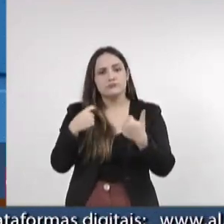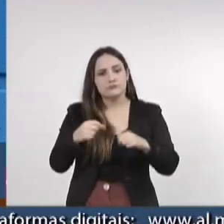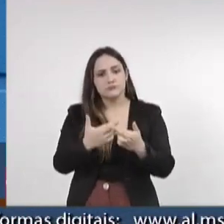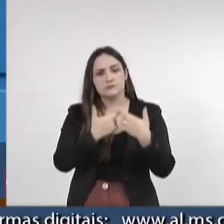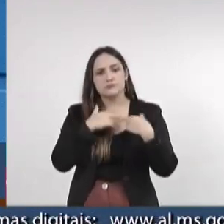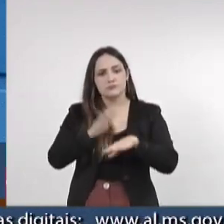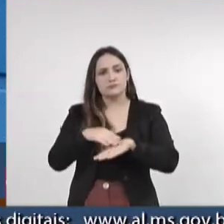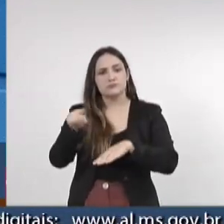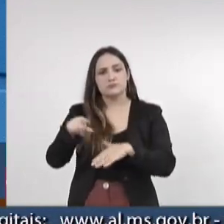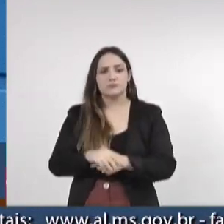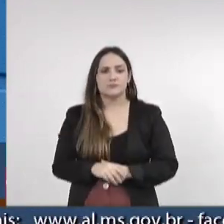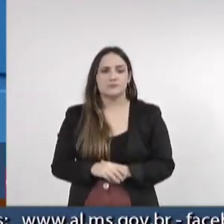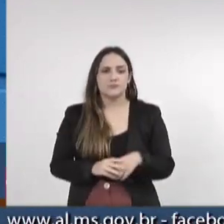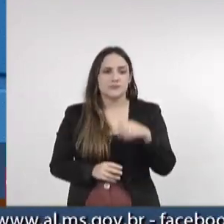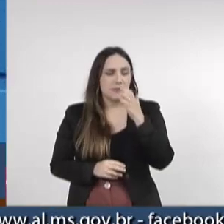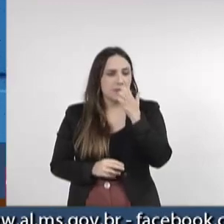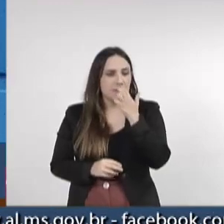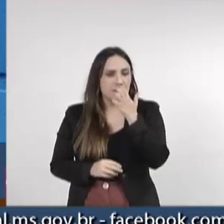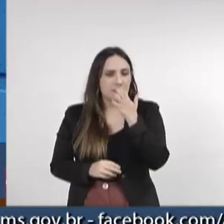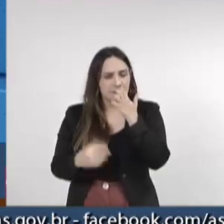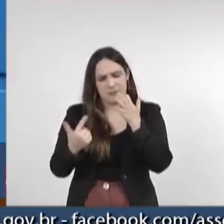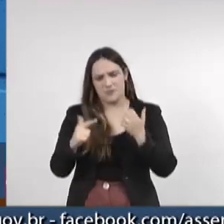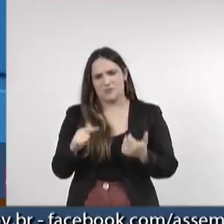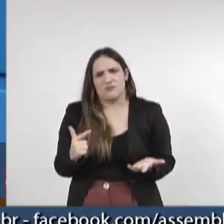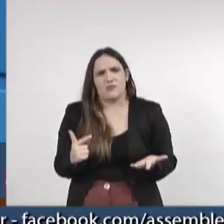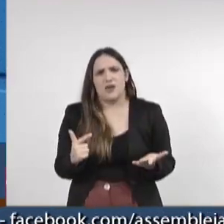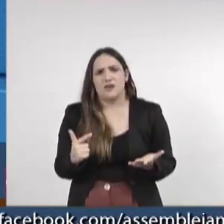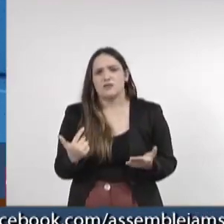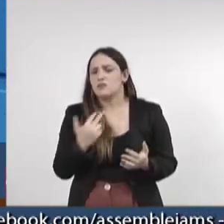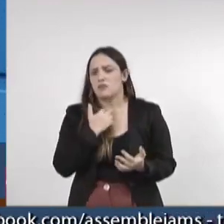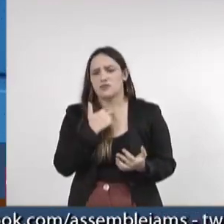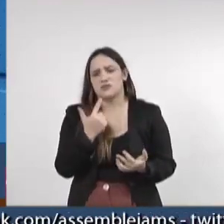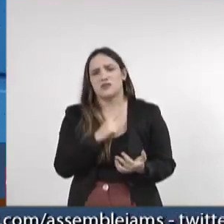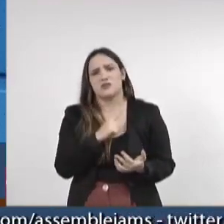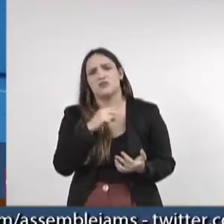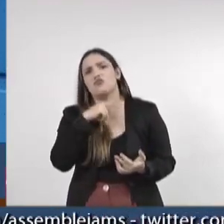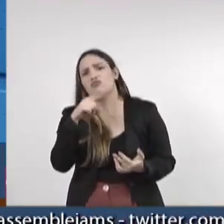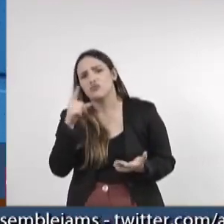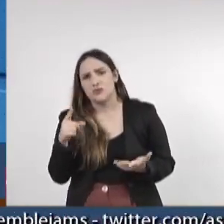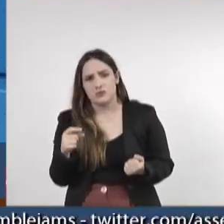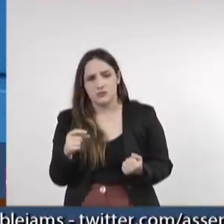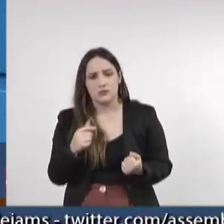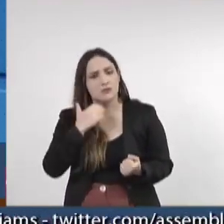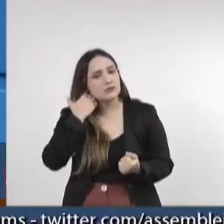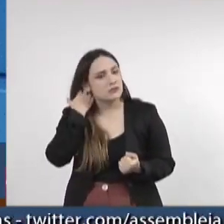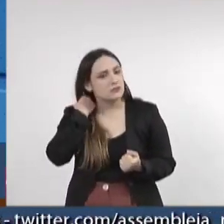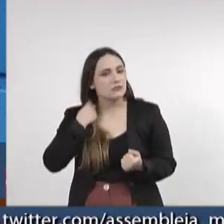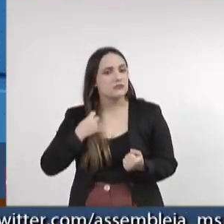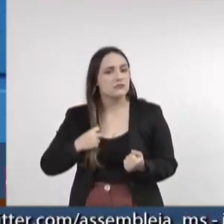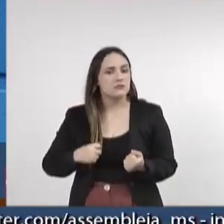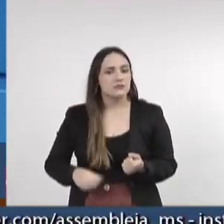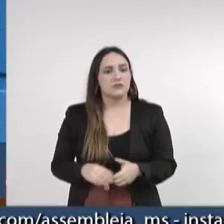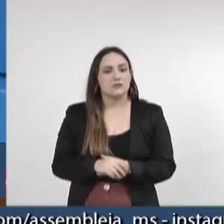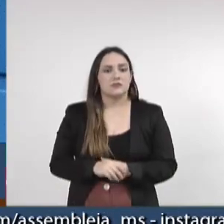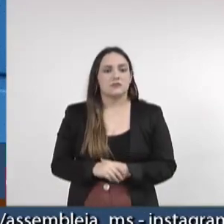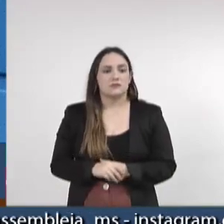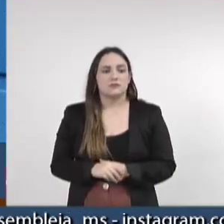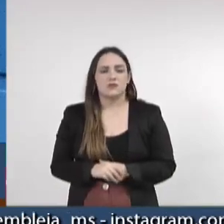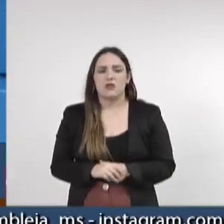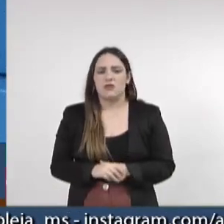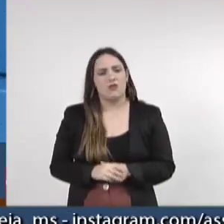do Mato Grosso do Sul, certamente vai haver responsabilização e nós dessa casa vamos